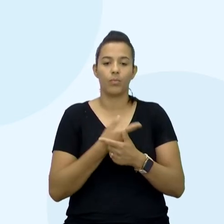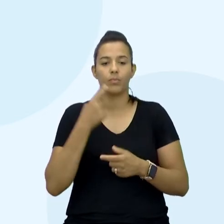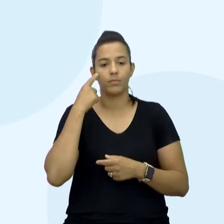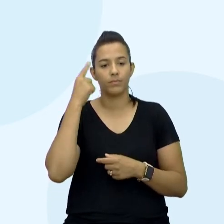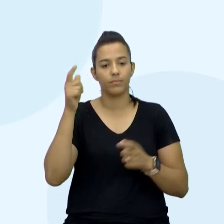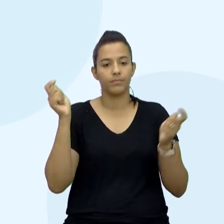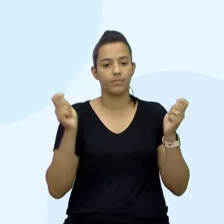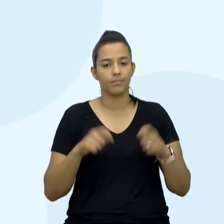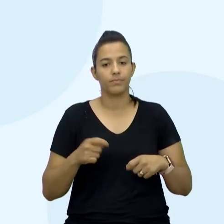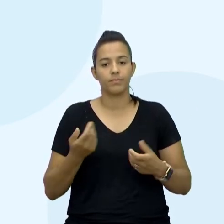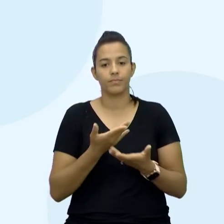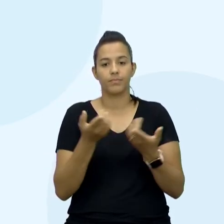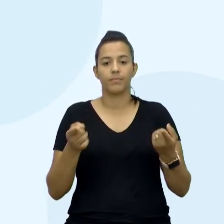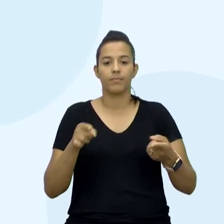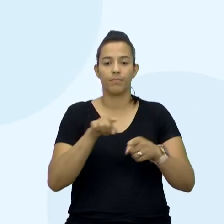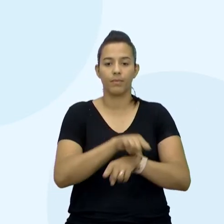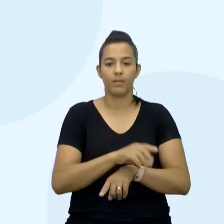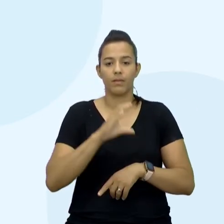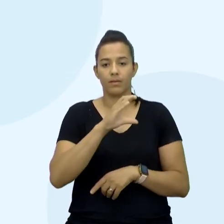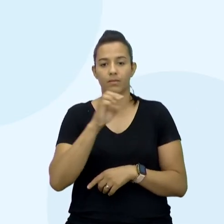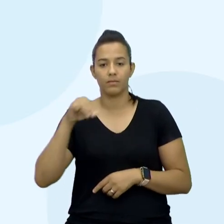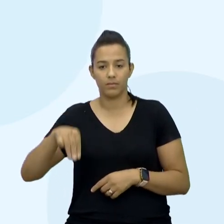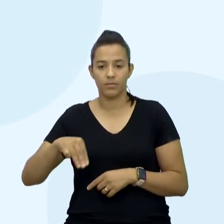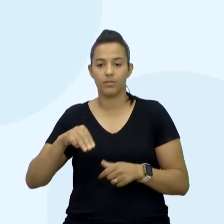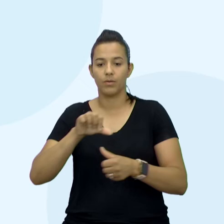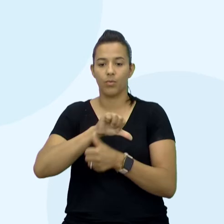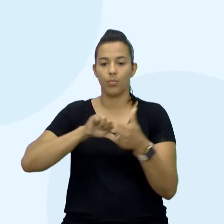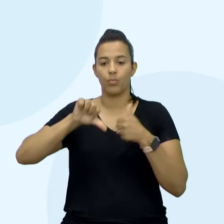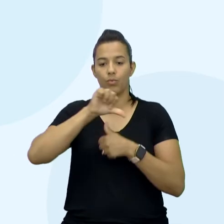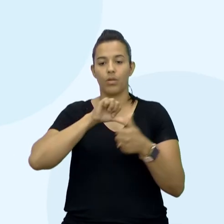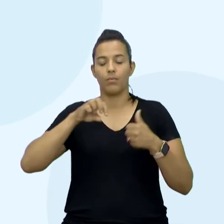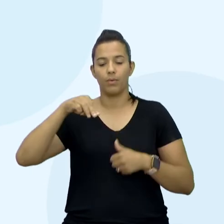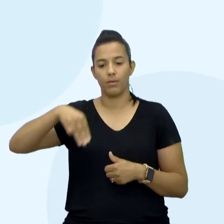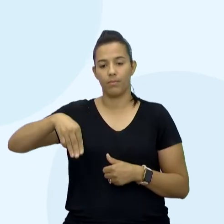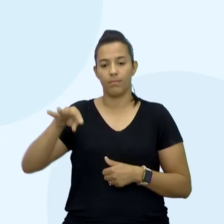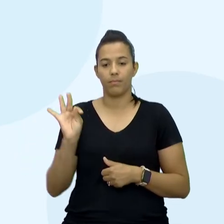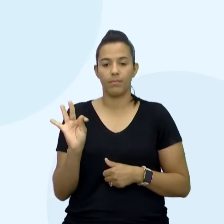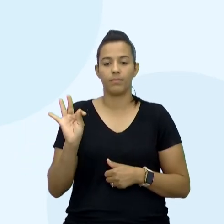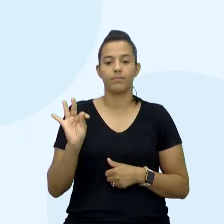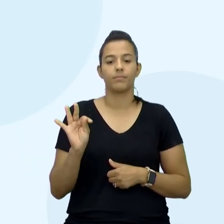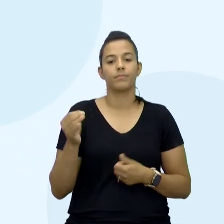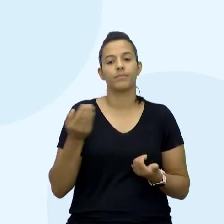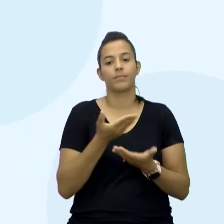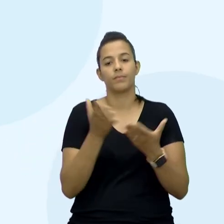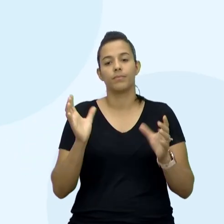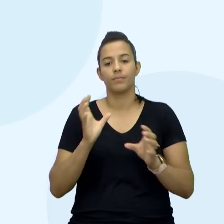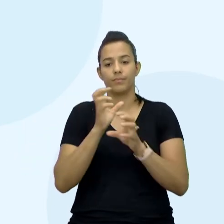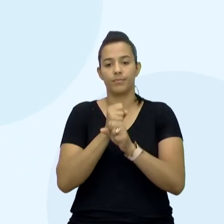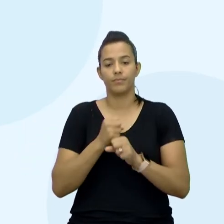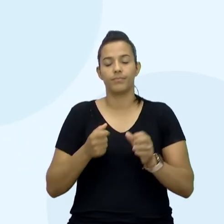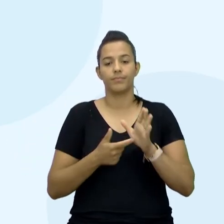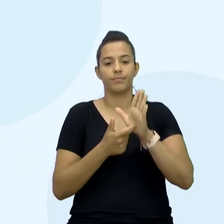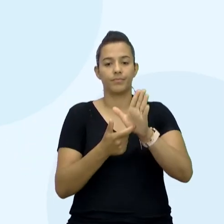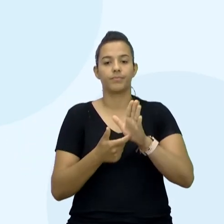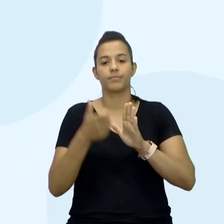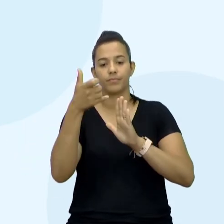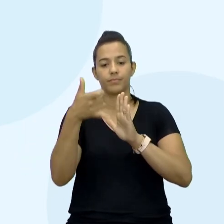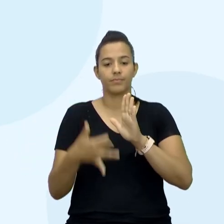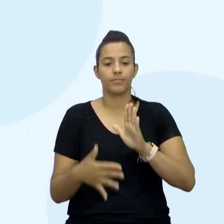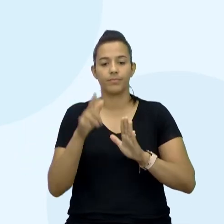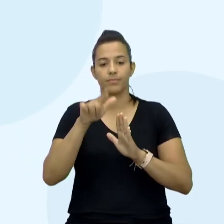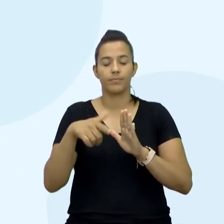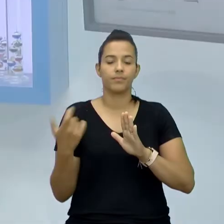que aqui você tem que converter centímetro para metros. E aí eu fiz o cálculo para vocês aí, bonitinho, né?